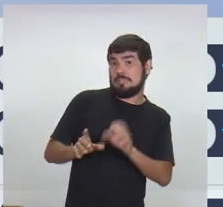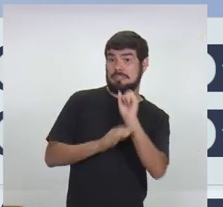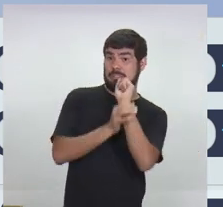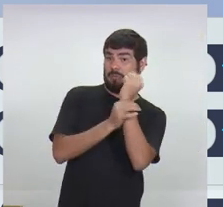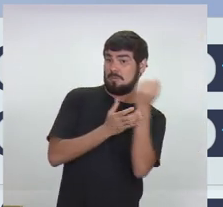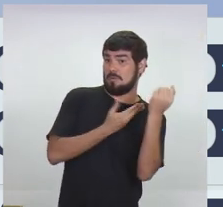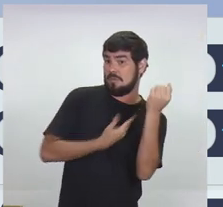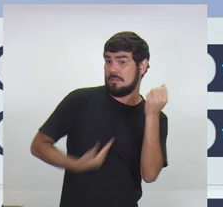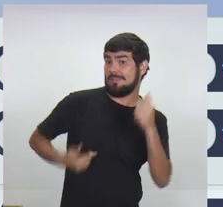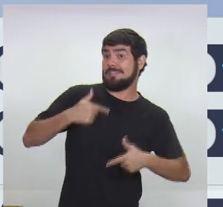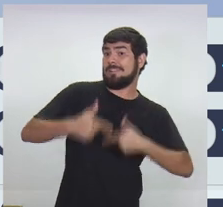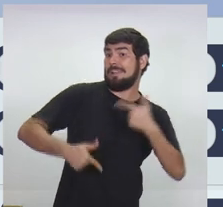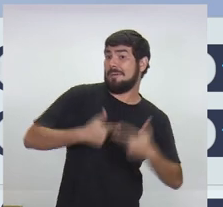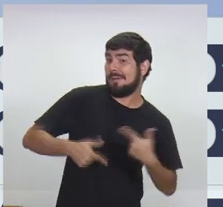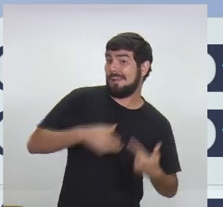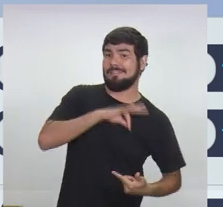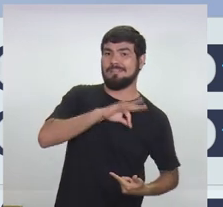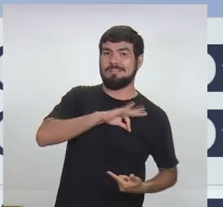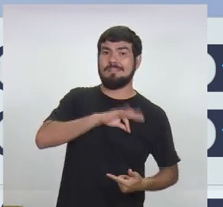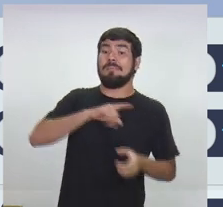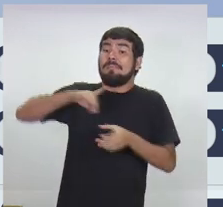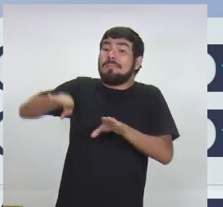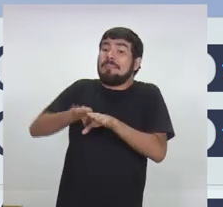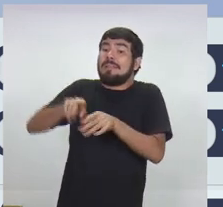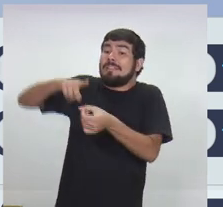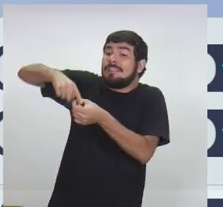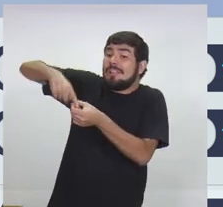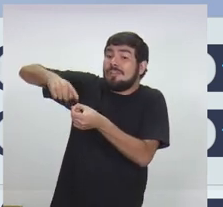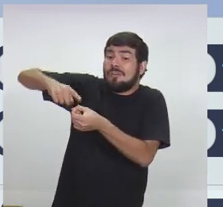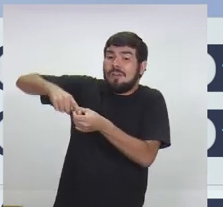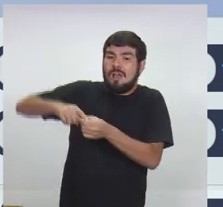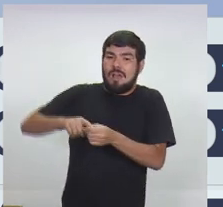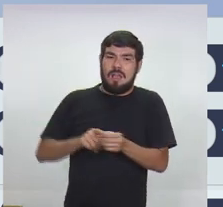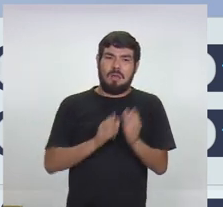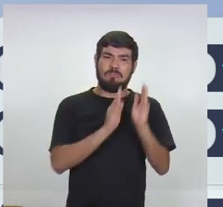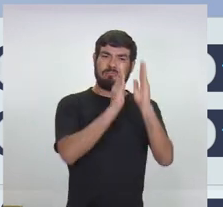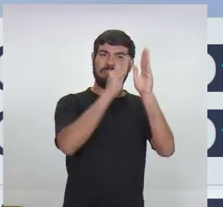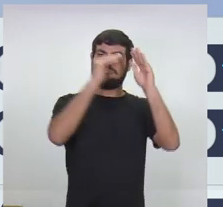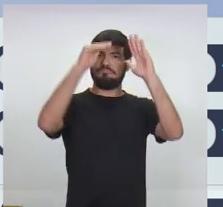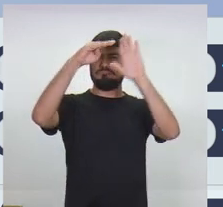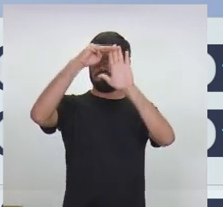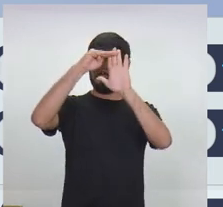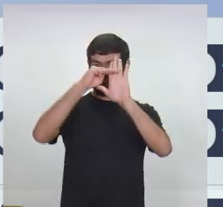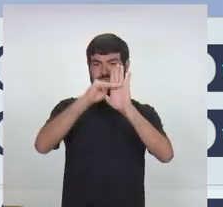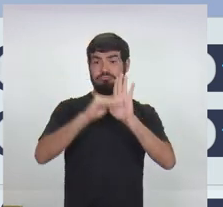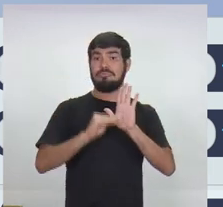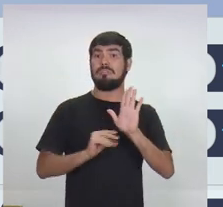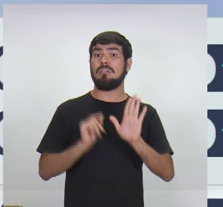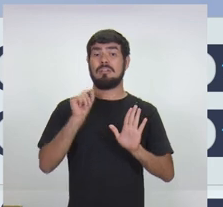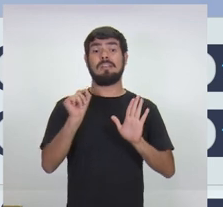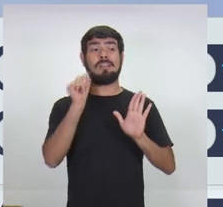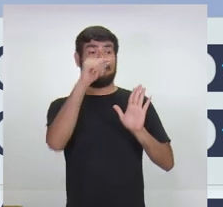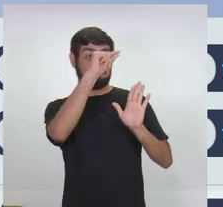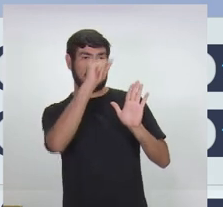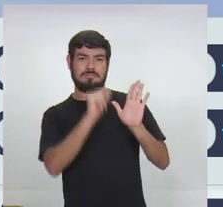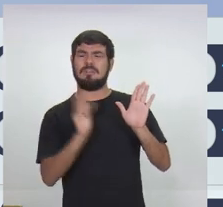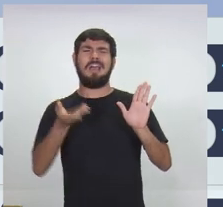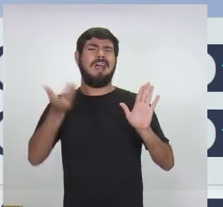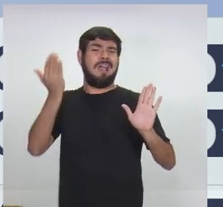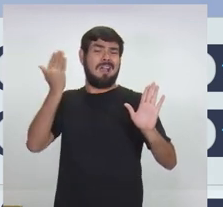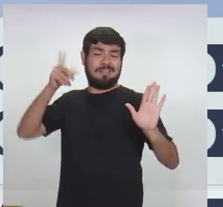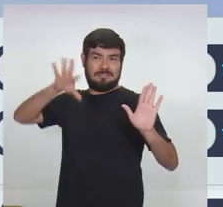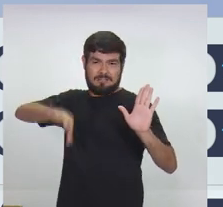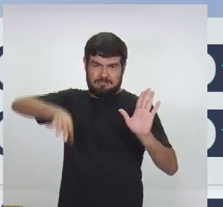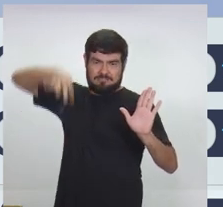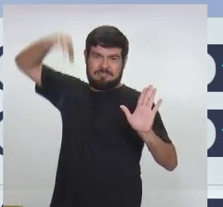emprego e renda e interior do estado às ordens de quem começa a responder e perguntar em cada bloco foram sorteadas